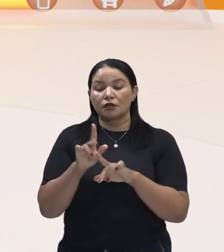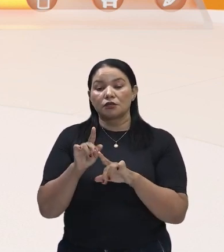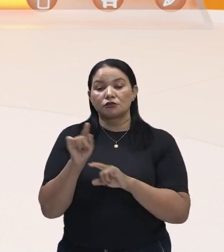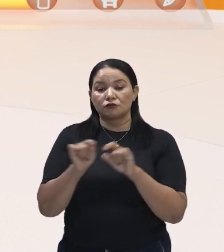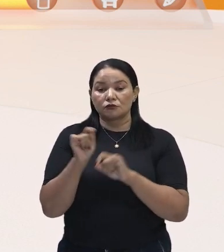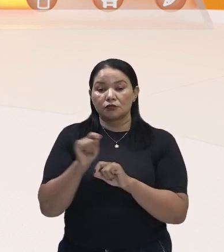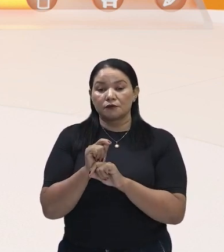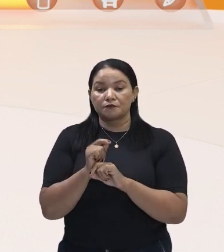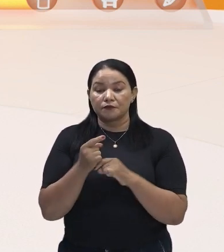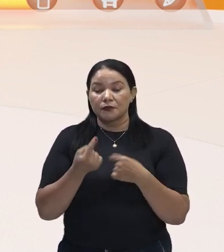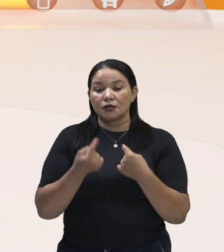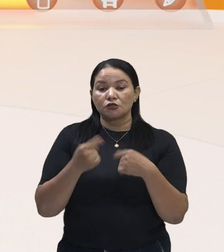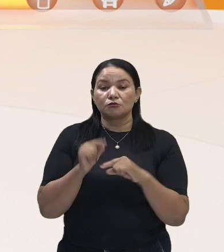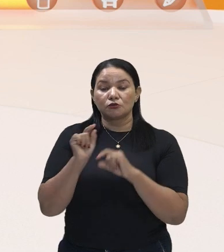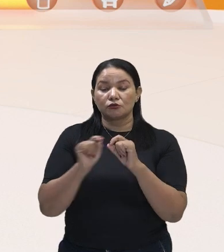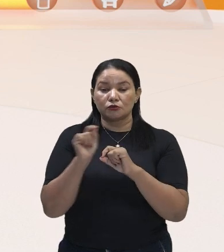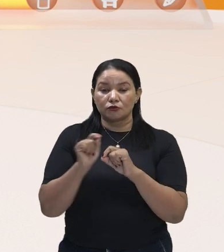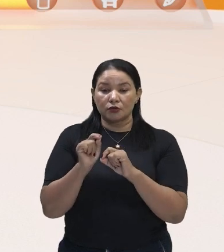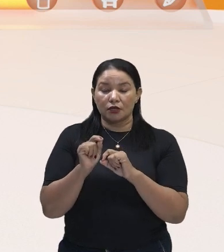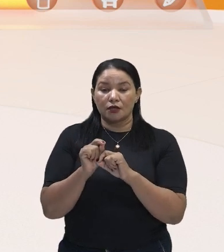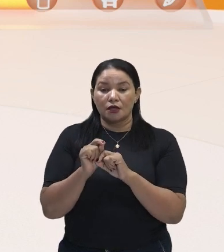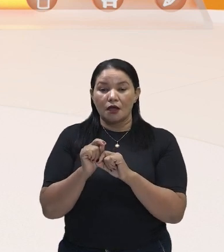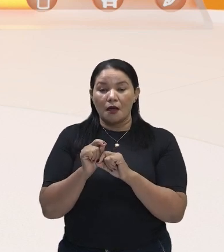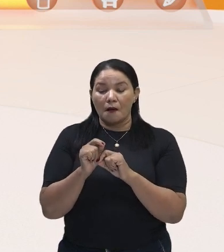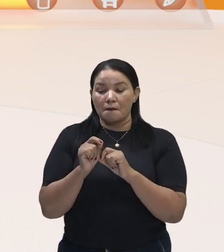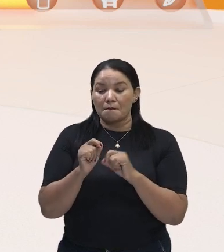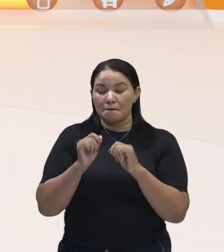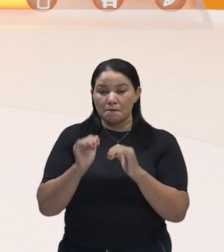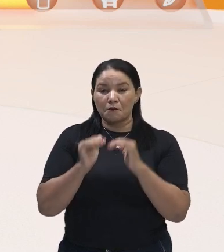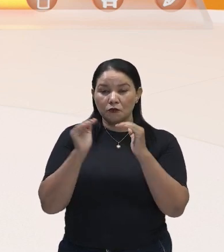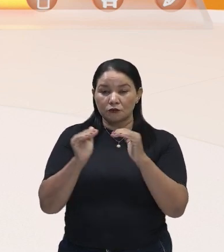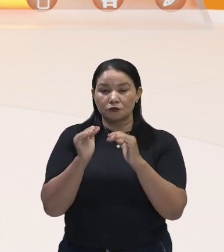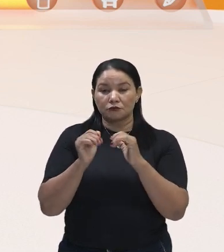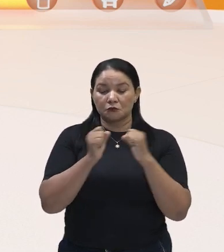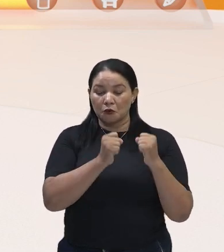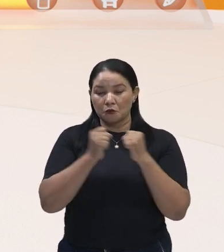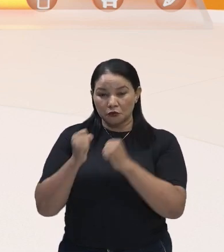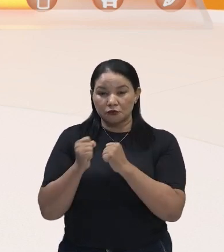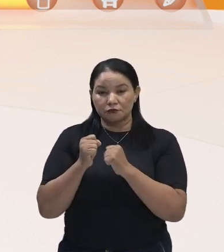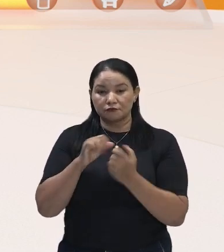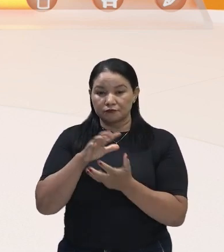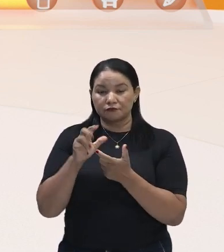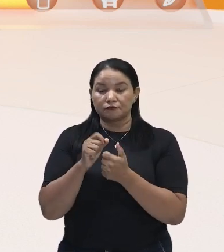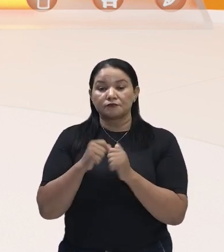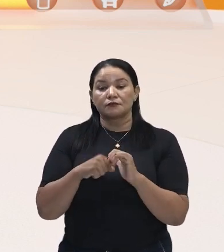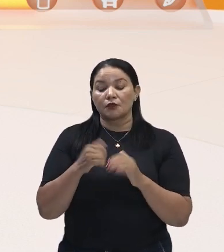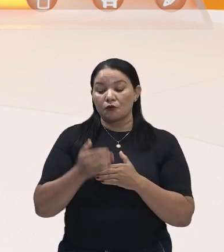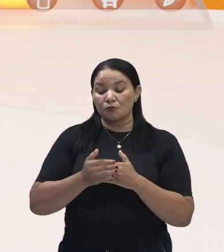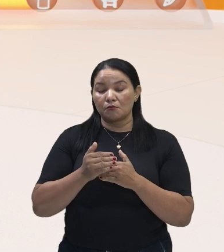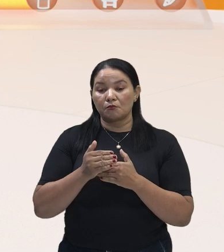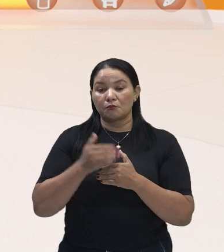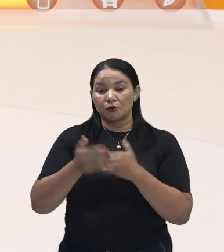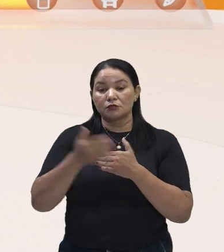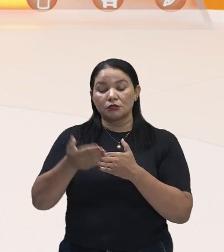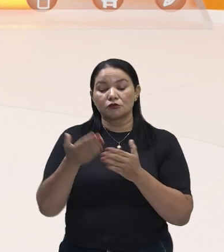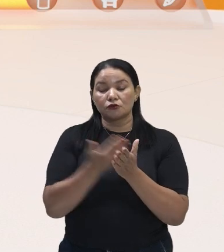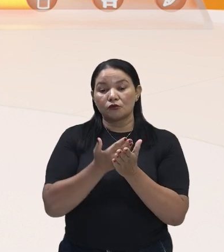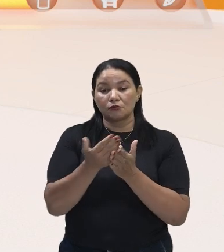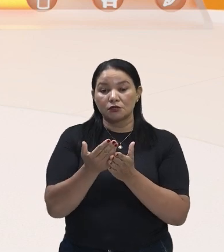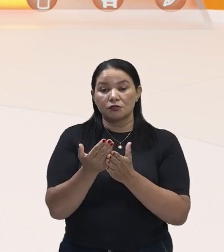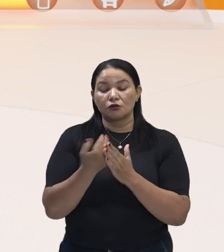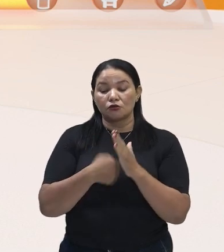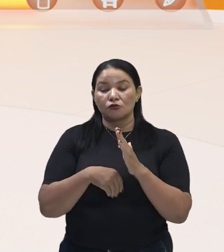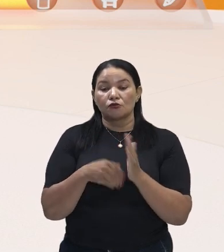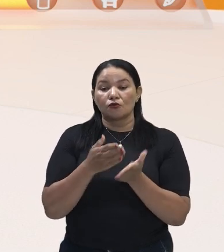maiores potências mundiais do século XX. Processo esse iniciado no começo desse